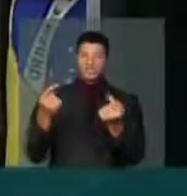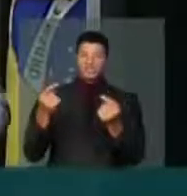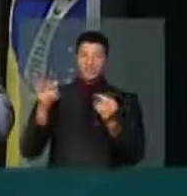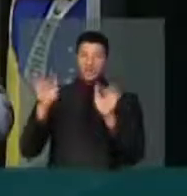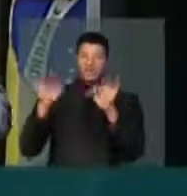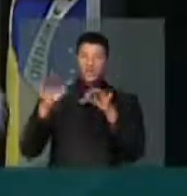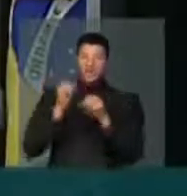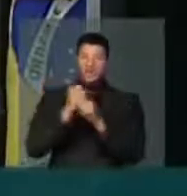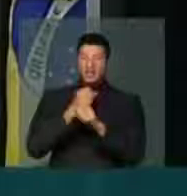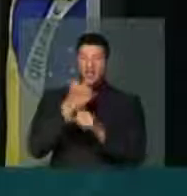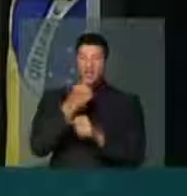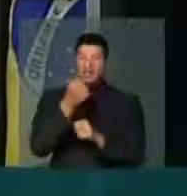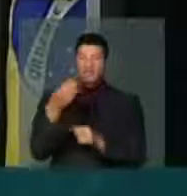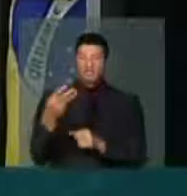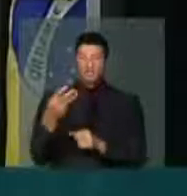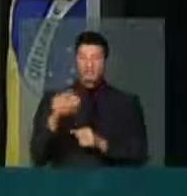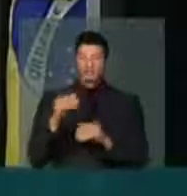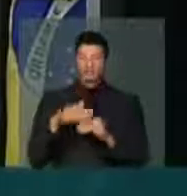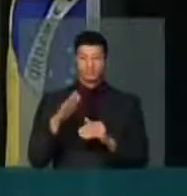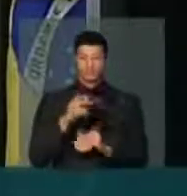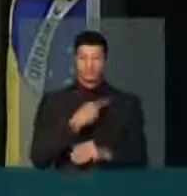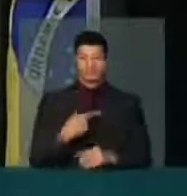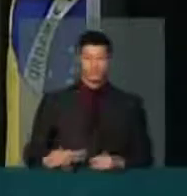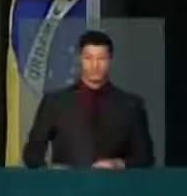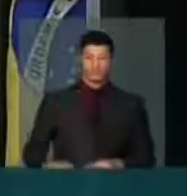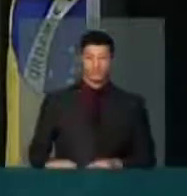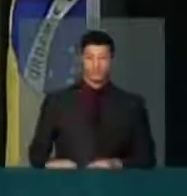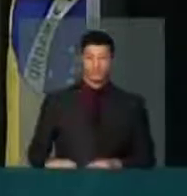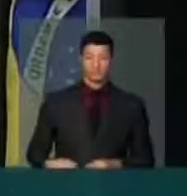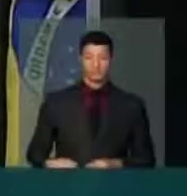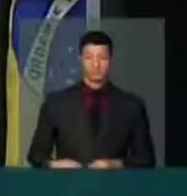de 2013,